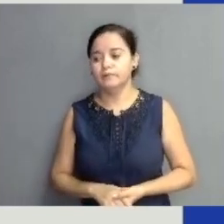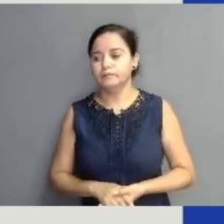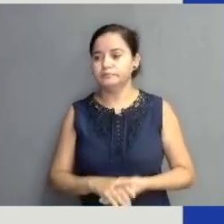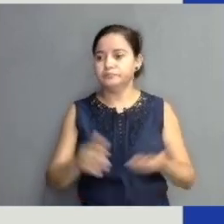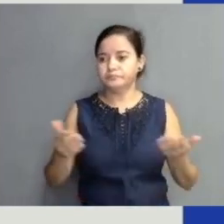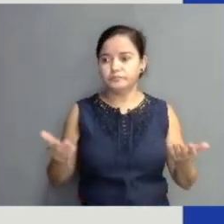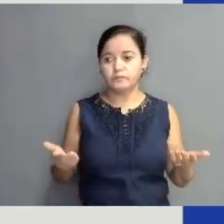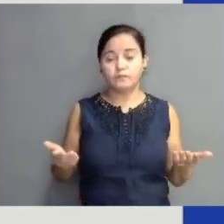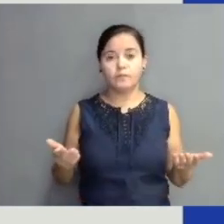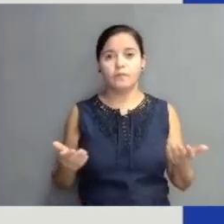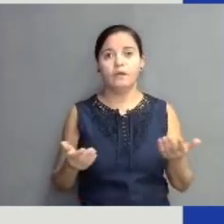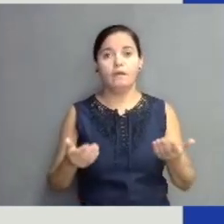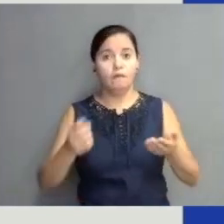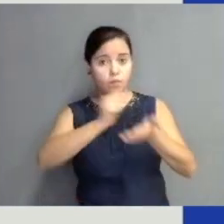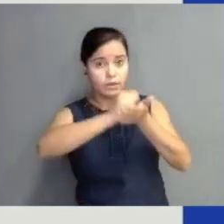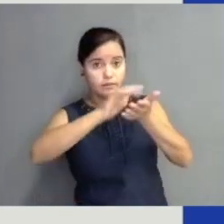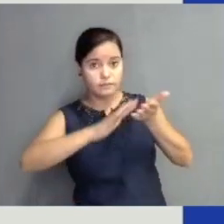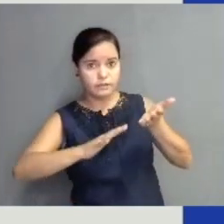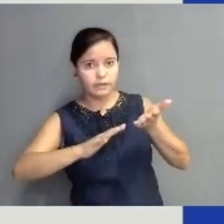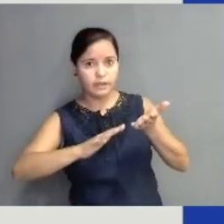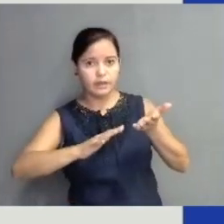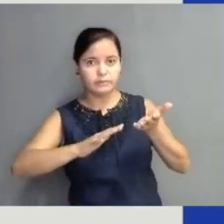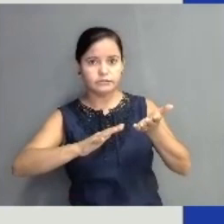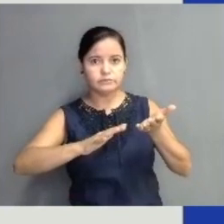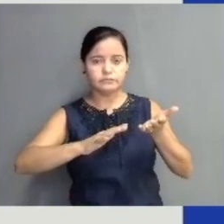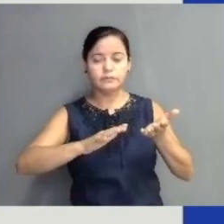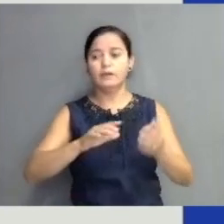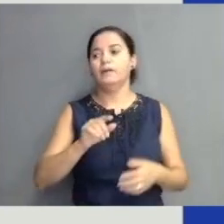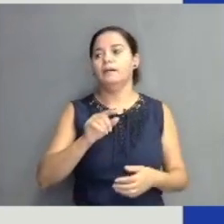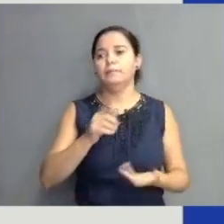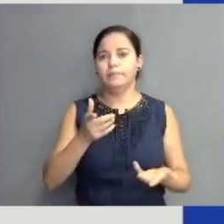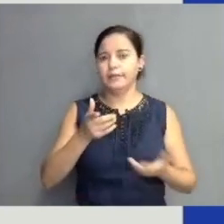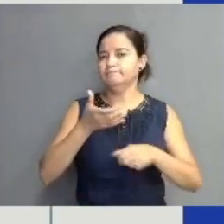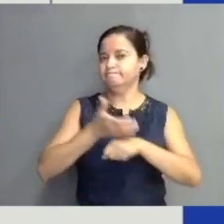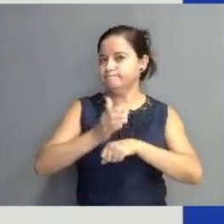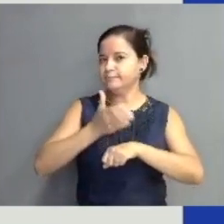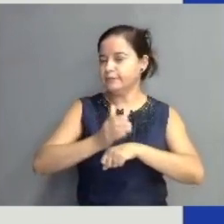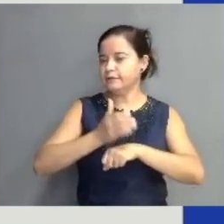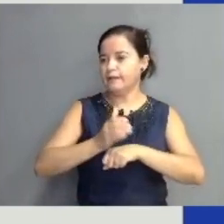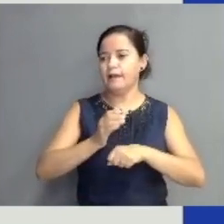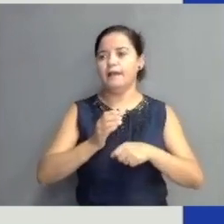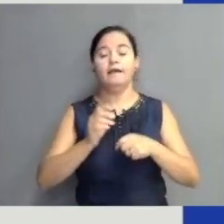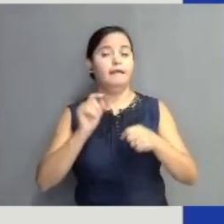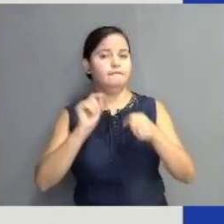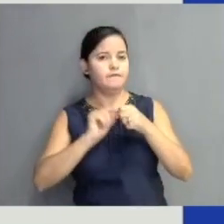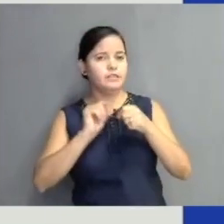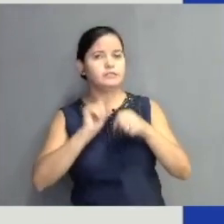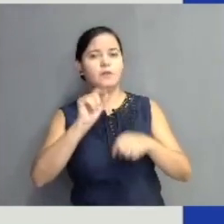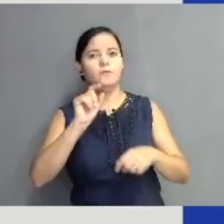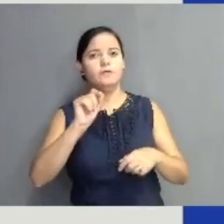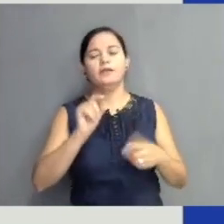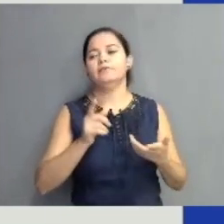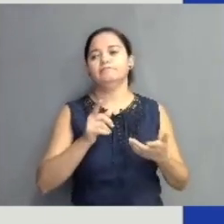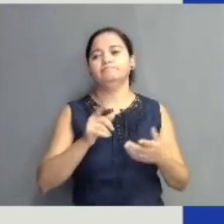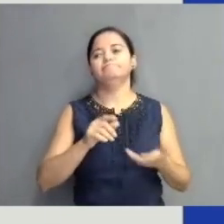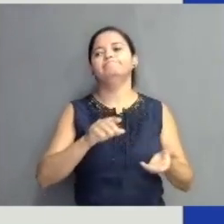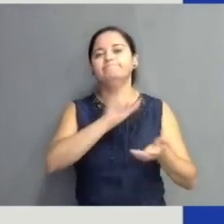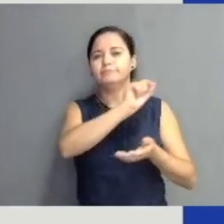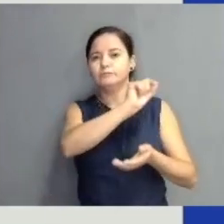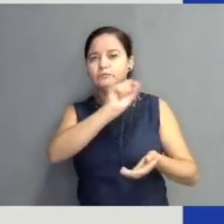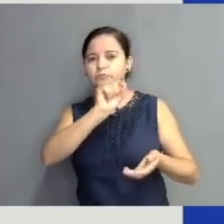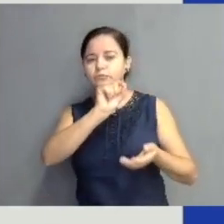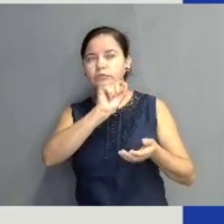Eu trouxe aqui um exercício, tá? Mais uma vez o exercício para a gente agora destacar, não é, a segunda